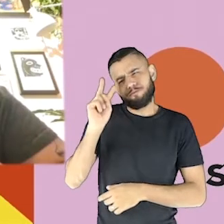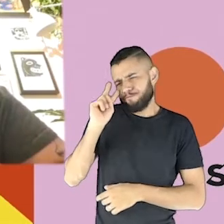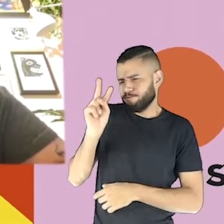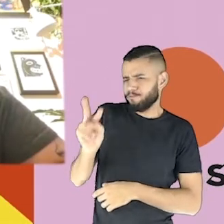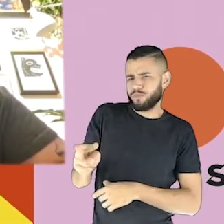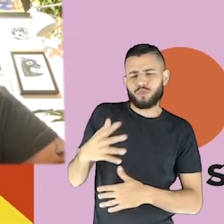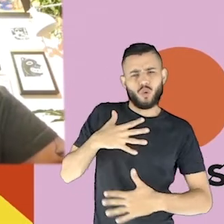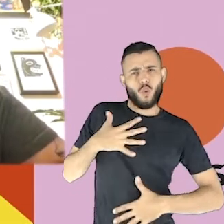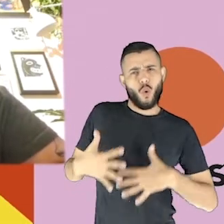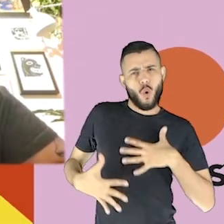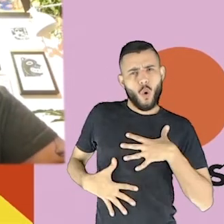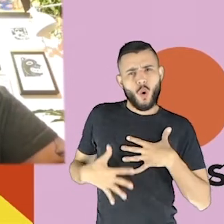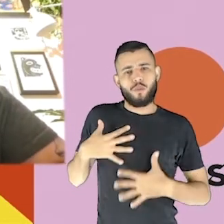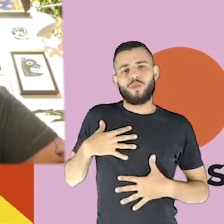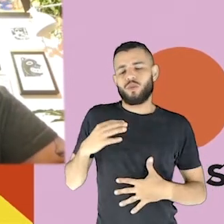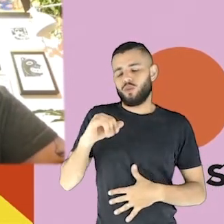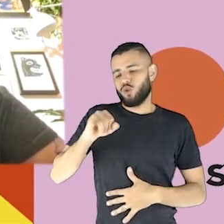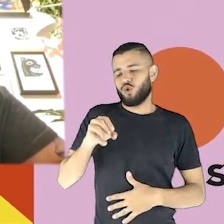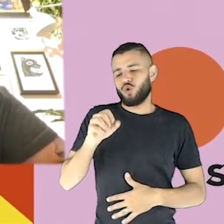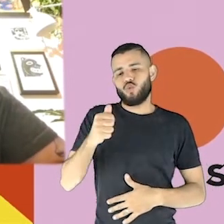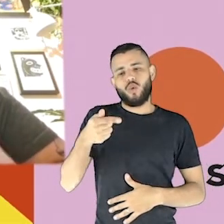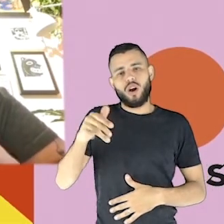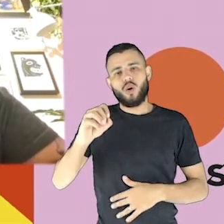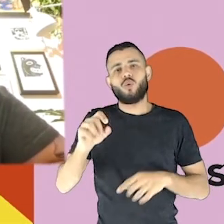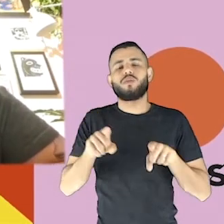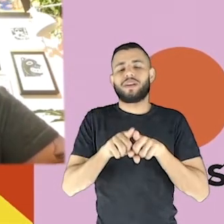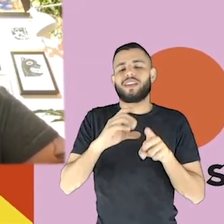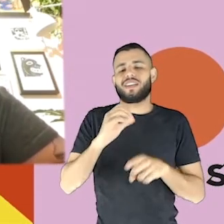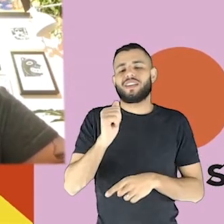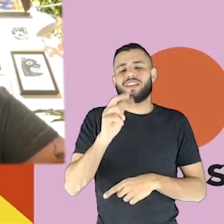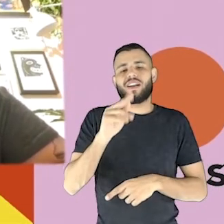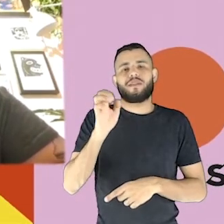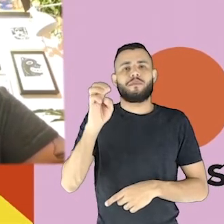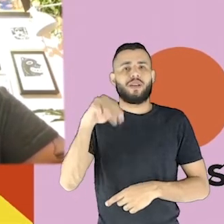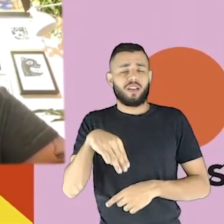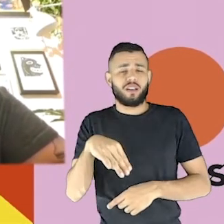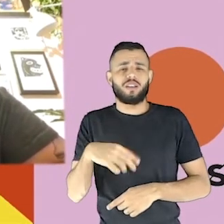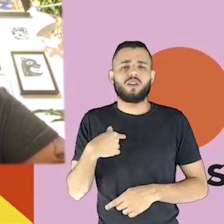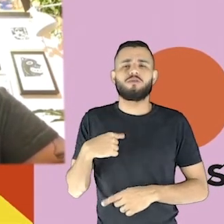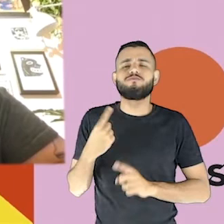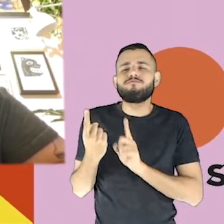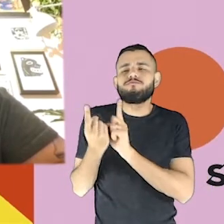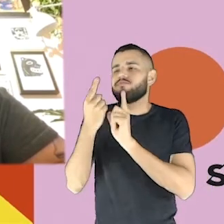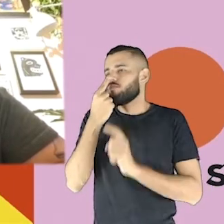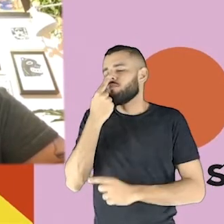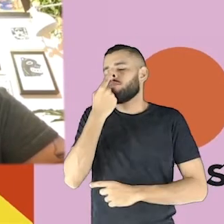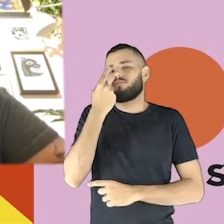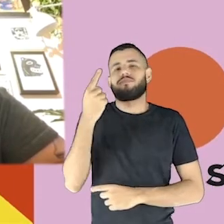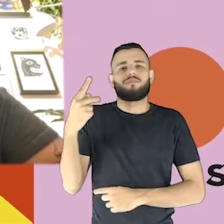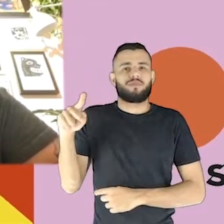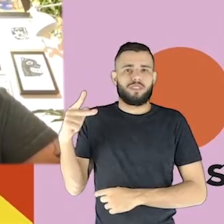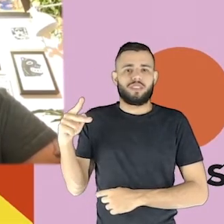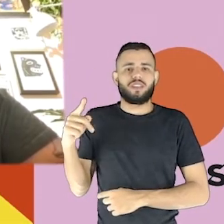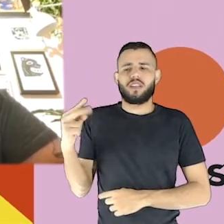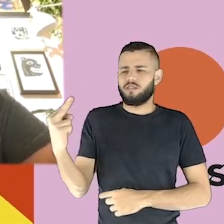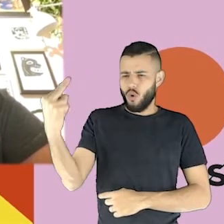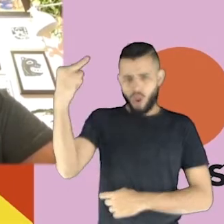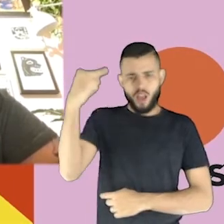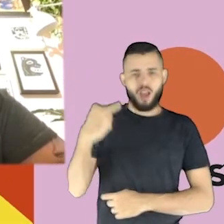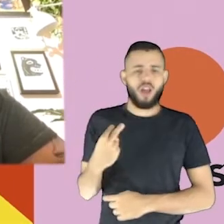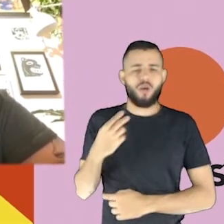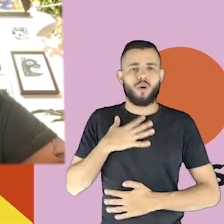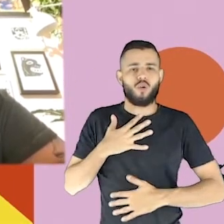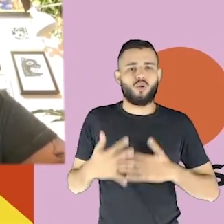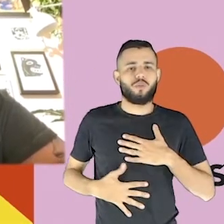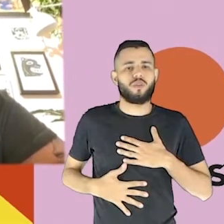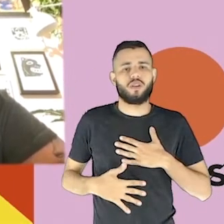teve um olhar para o meu corpo, que é o João, a Carmen também, mas eu fiquei muito mais apegada ali ao João, e ele teve um puta de um olhar para o meu corpo, só que é isso que